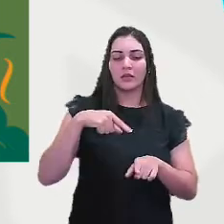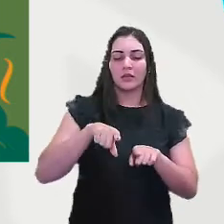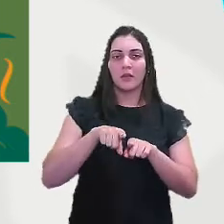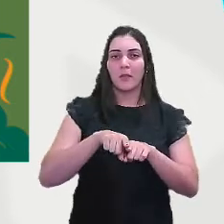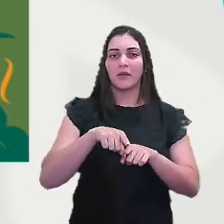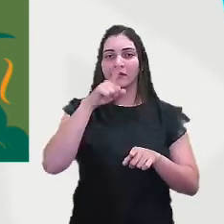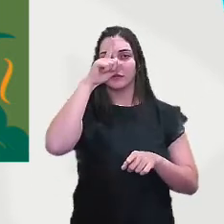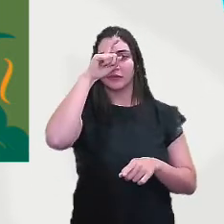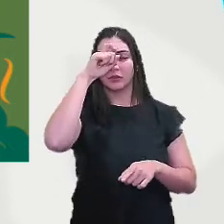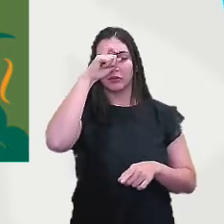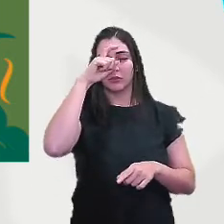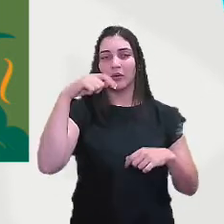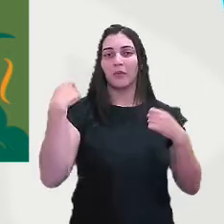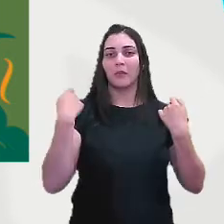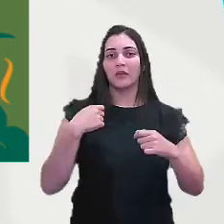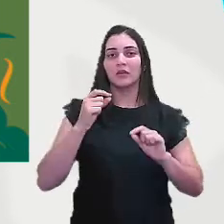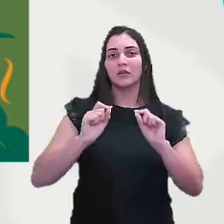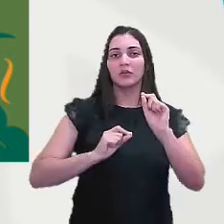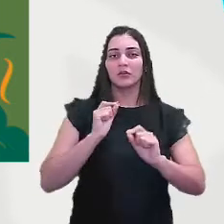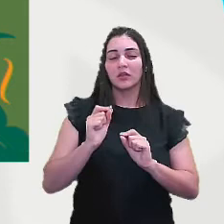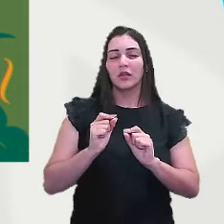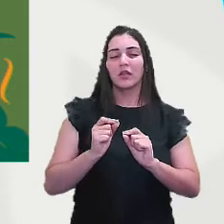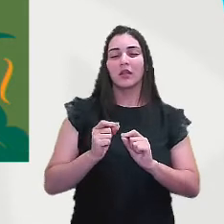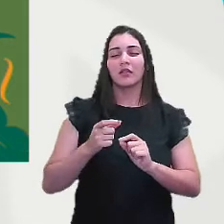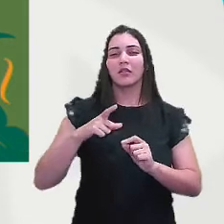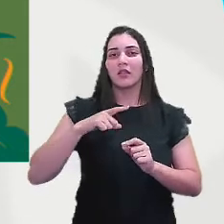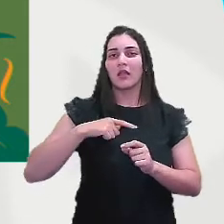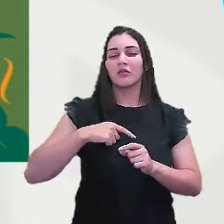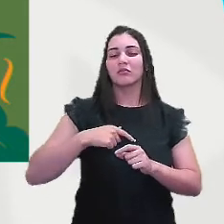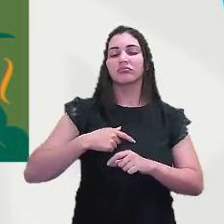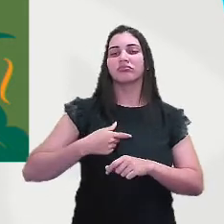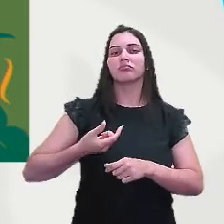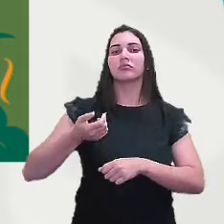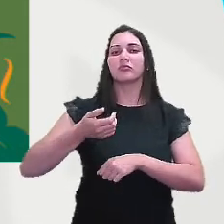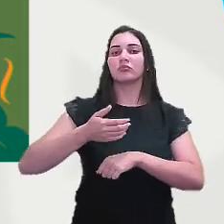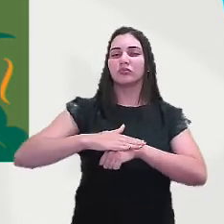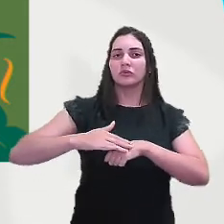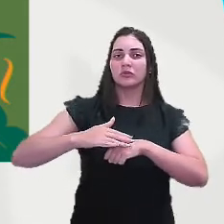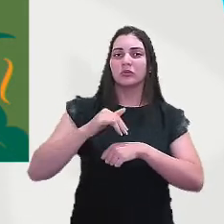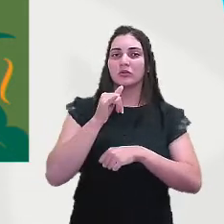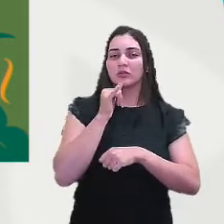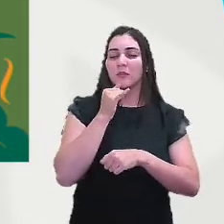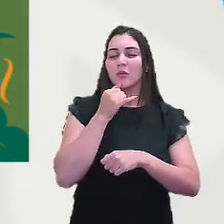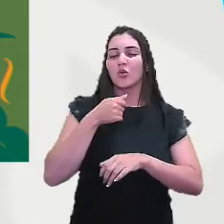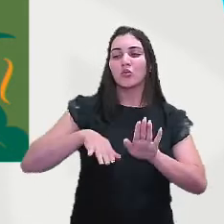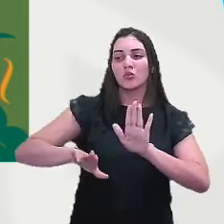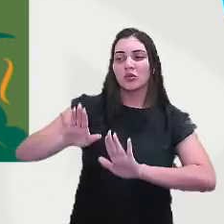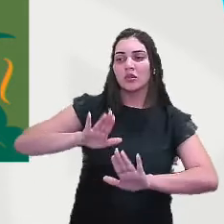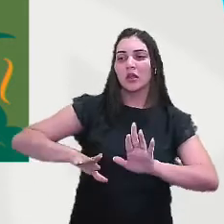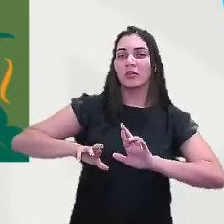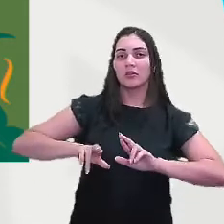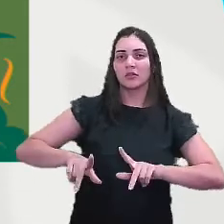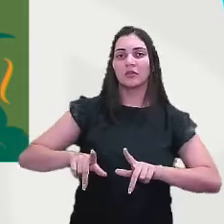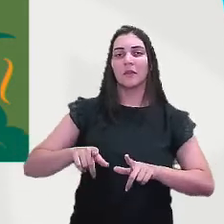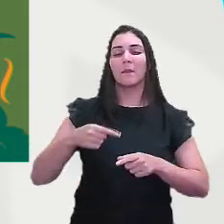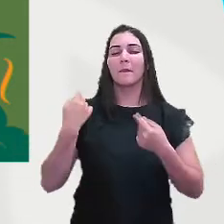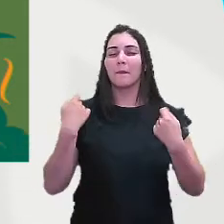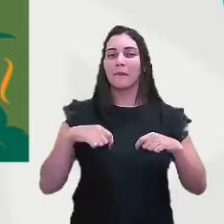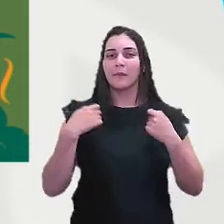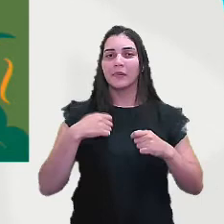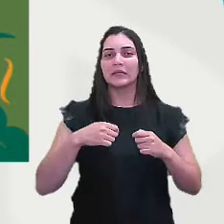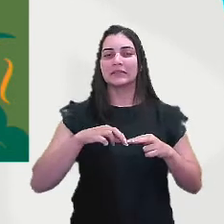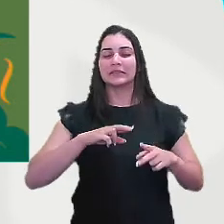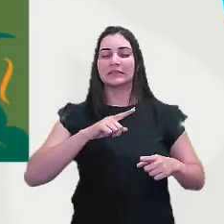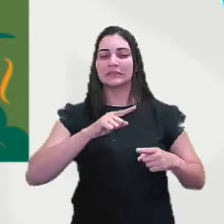hospitalar, que precisam passar por uma incineração, ou seja, serem queimados de forma especial, serem destruídos a partir desse